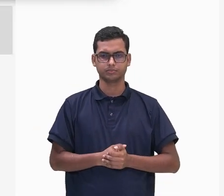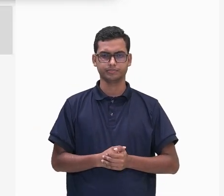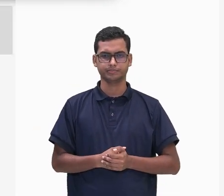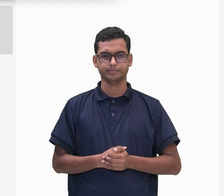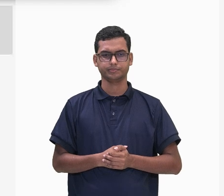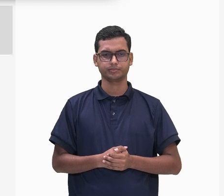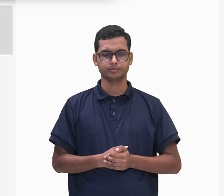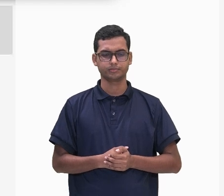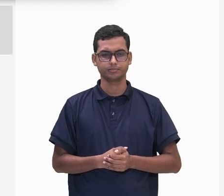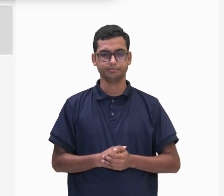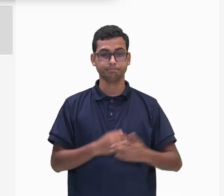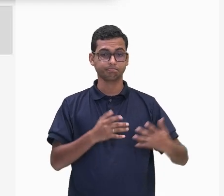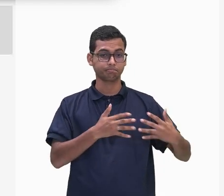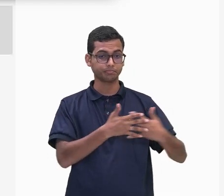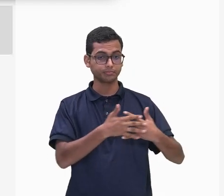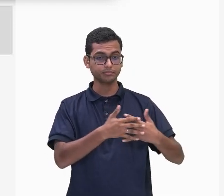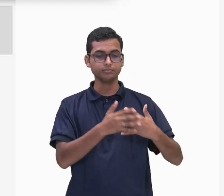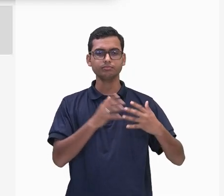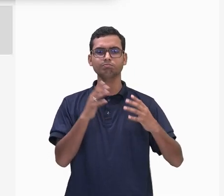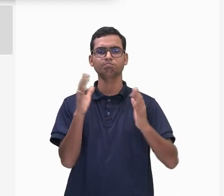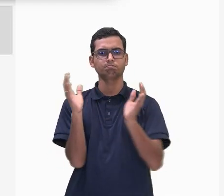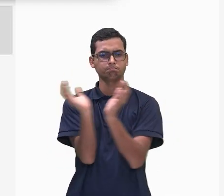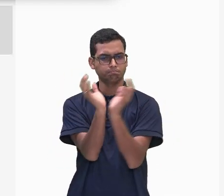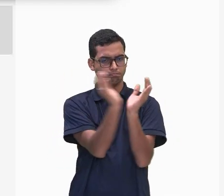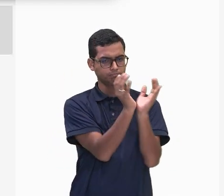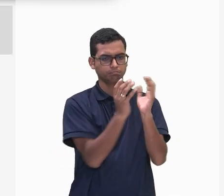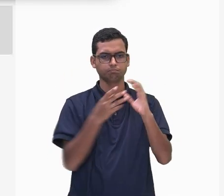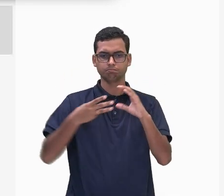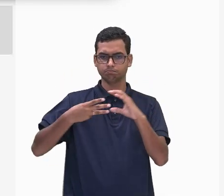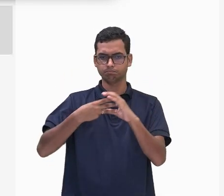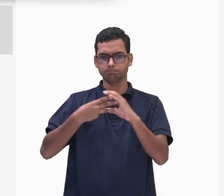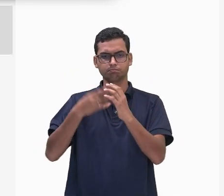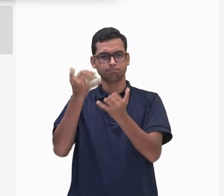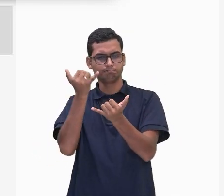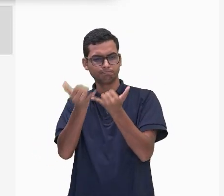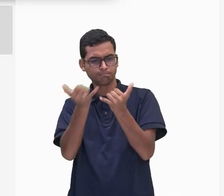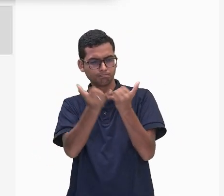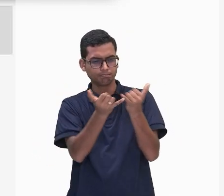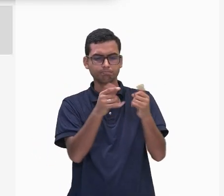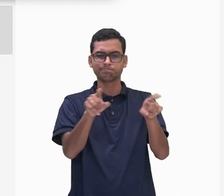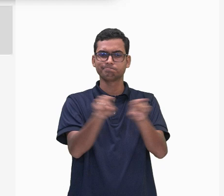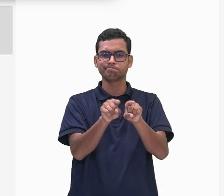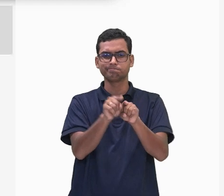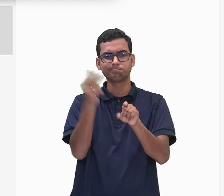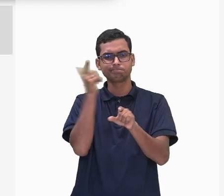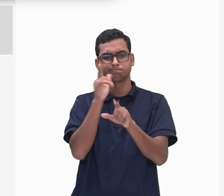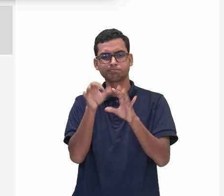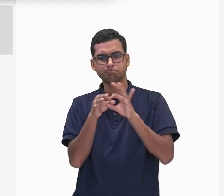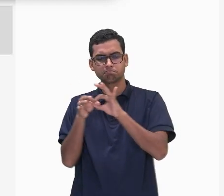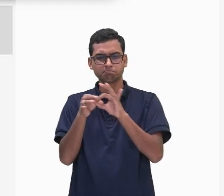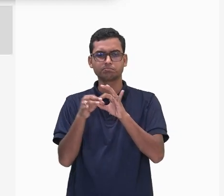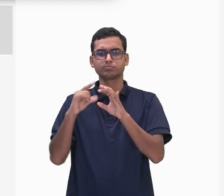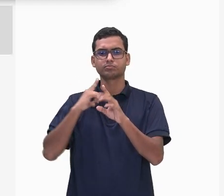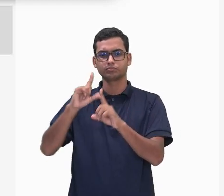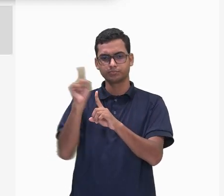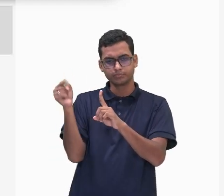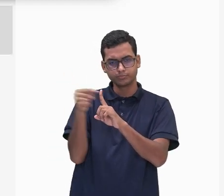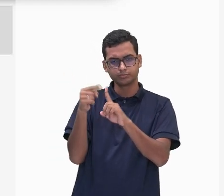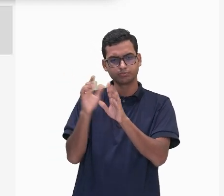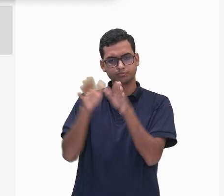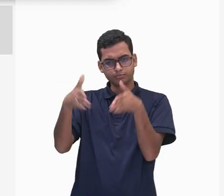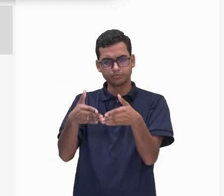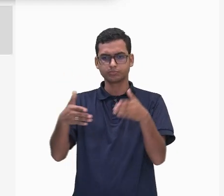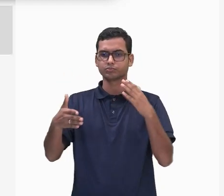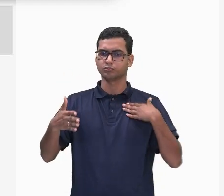São grupos de células que são semelhantes e que trabalham juntas para desempenhar uma função específica no